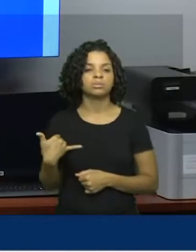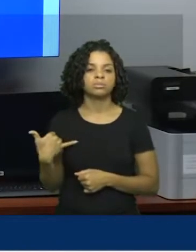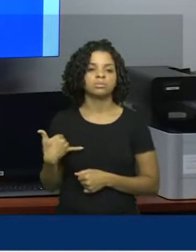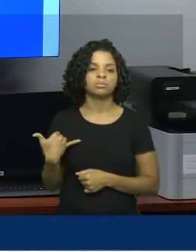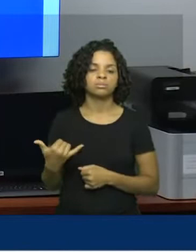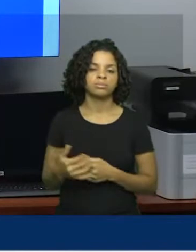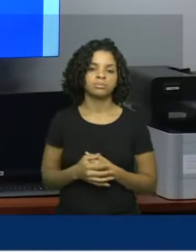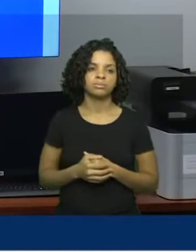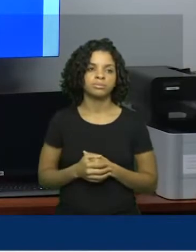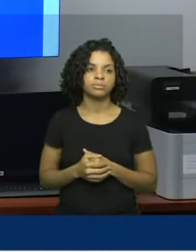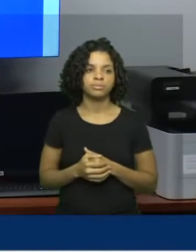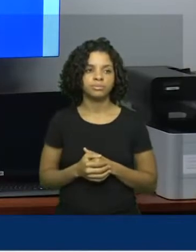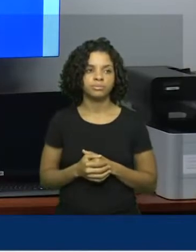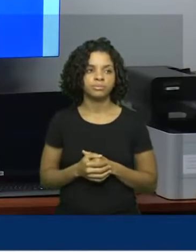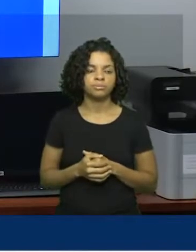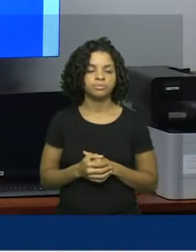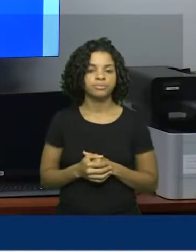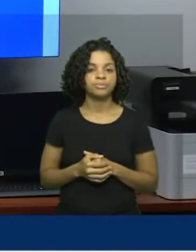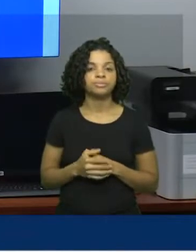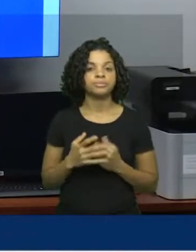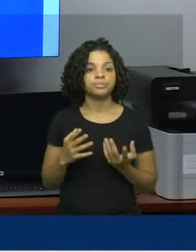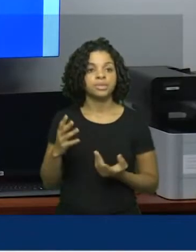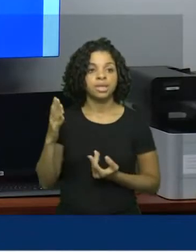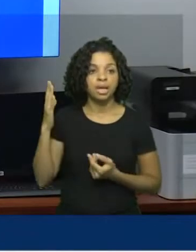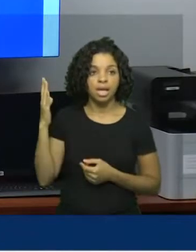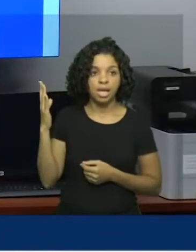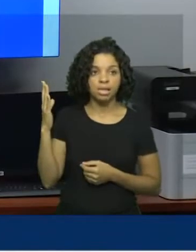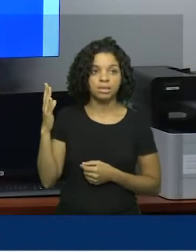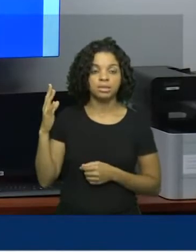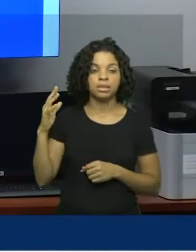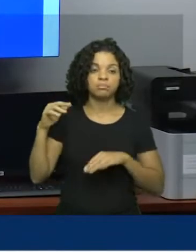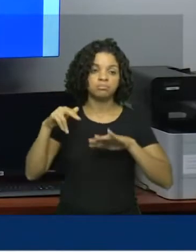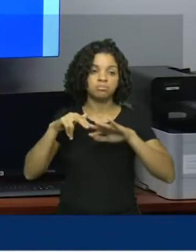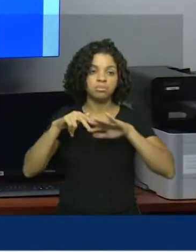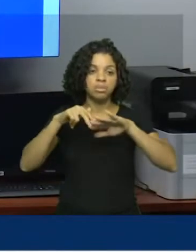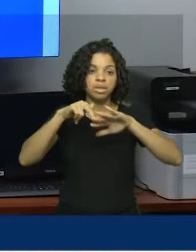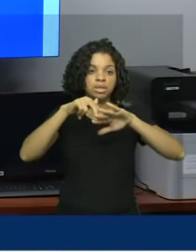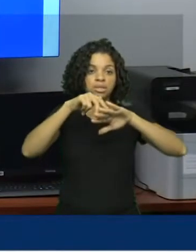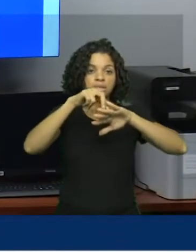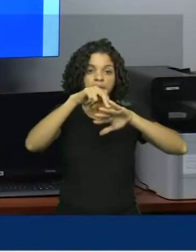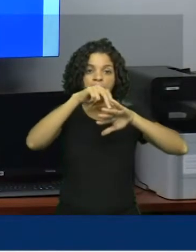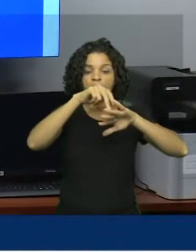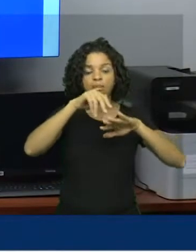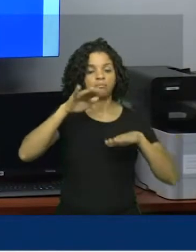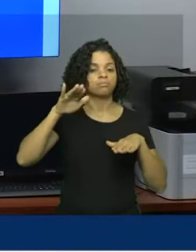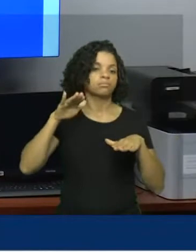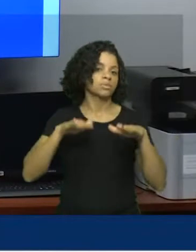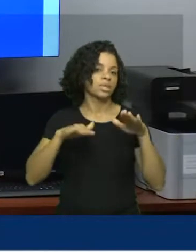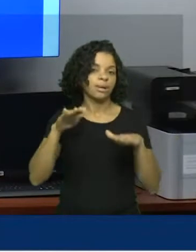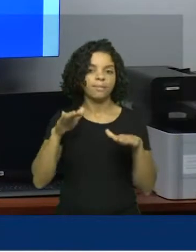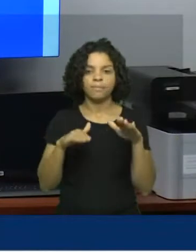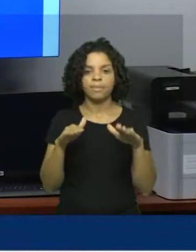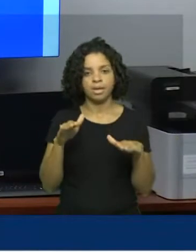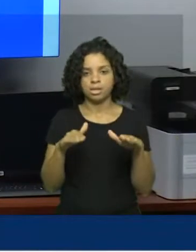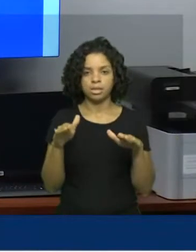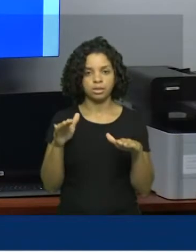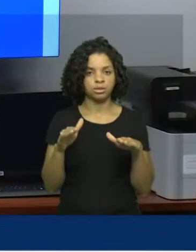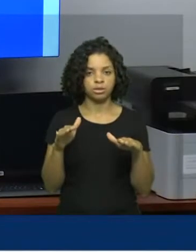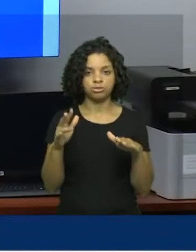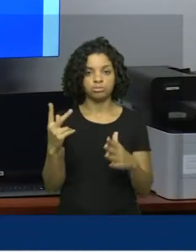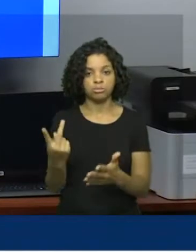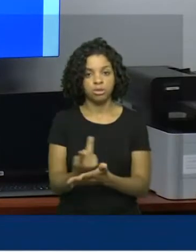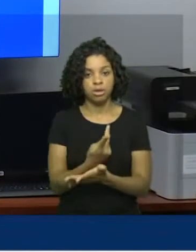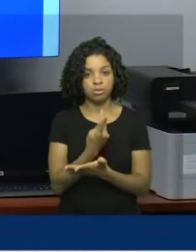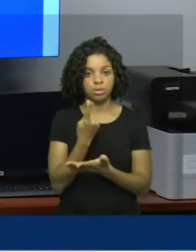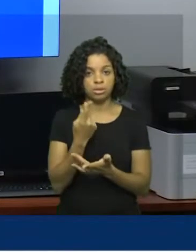Bom, os degraus dessa escada eles podem ser alongados ou encurtados por vários fatores.